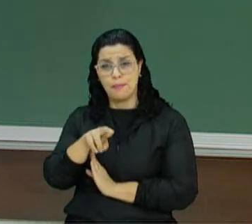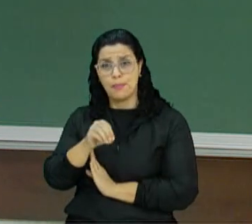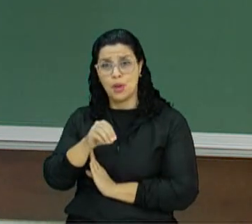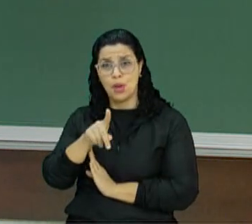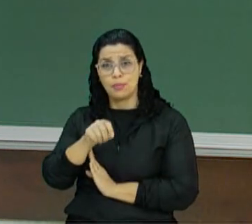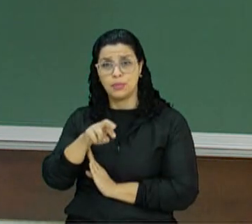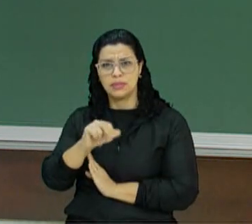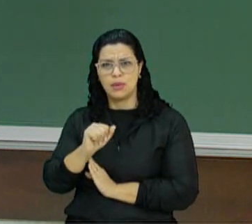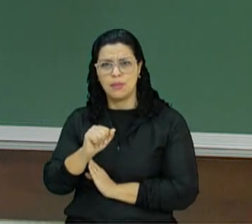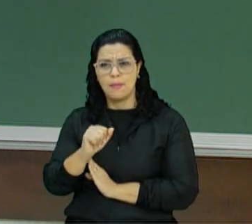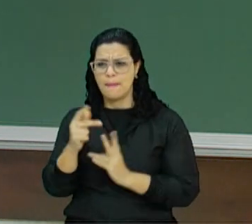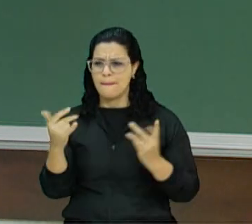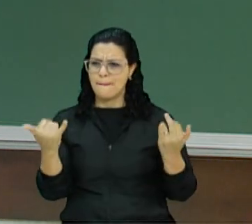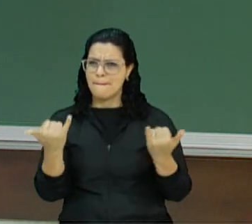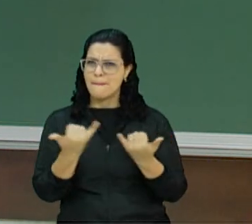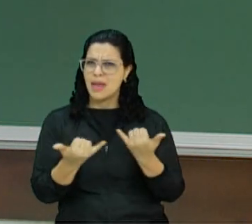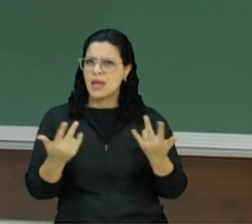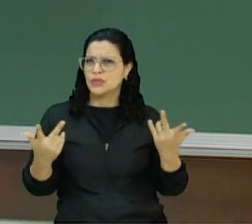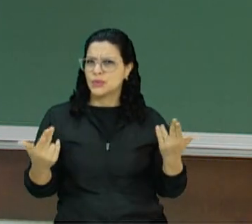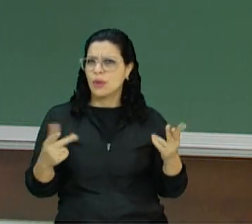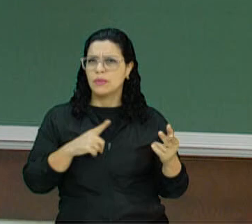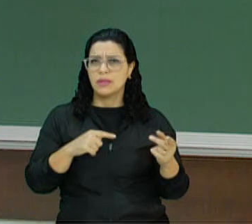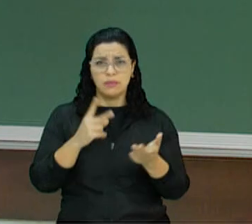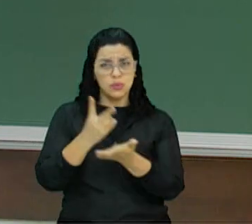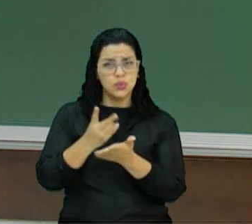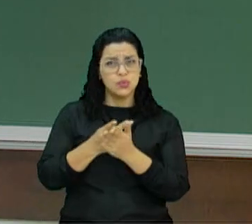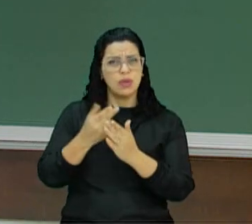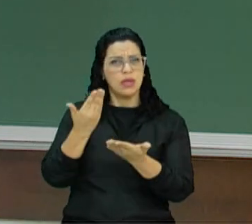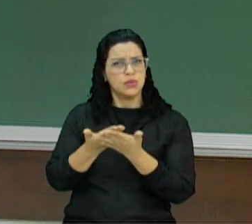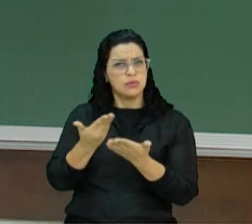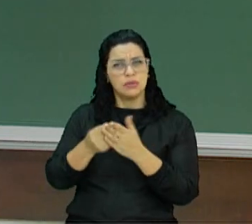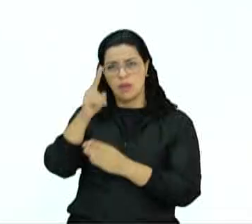então, de proporção. Vamos continuar o conto?